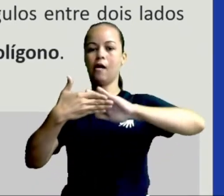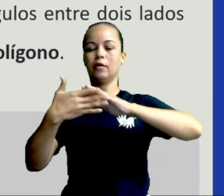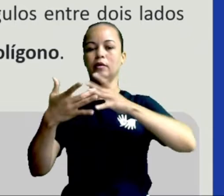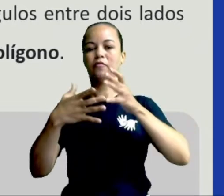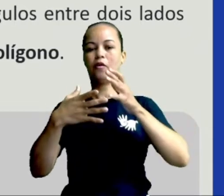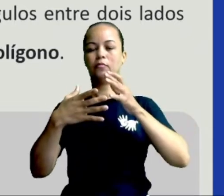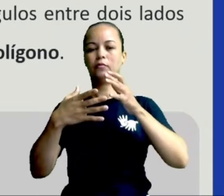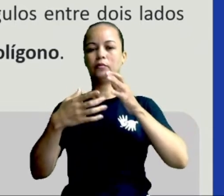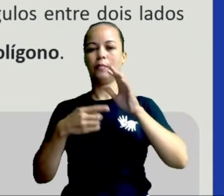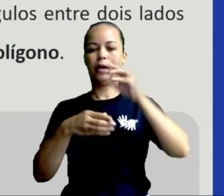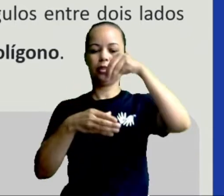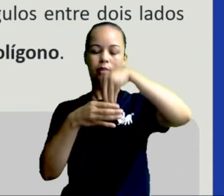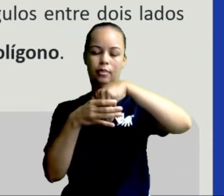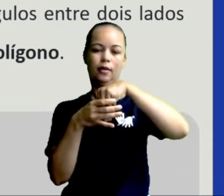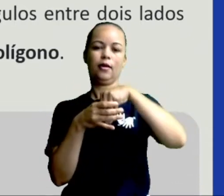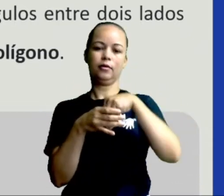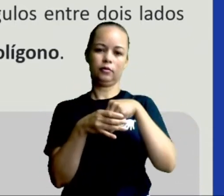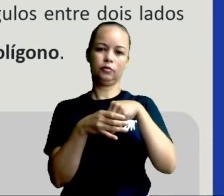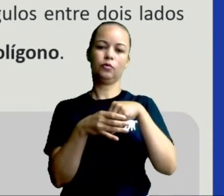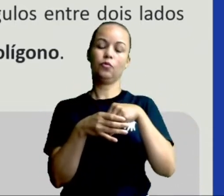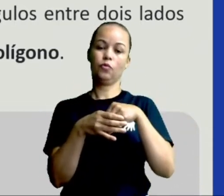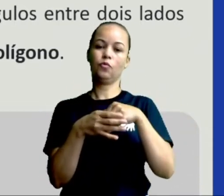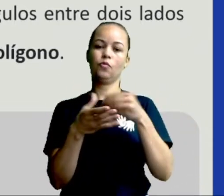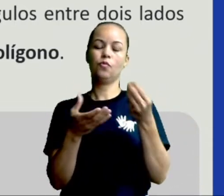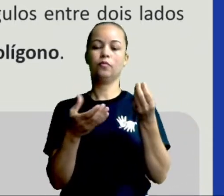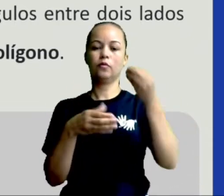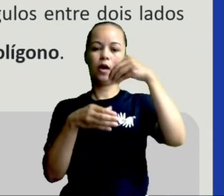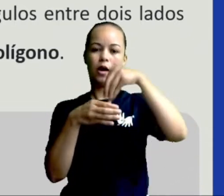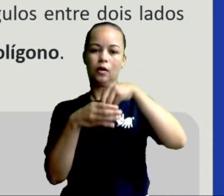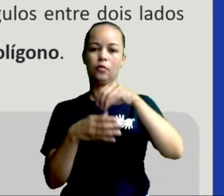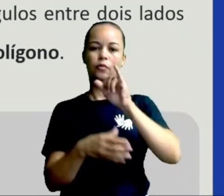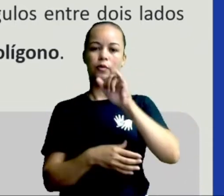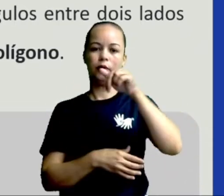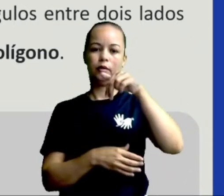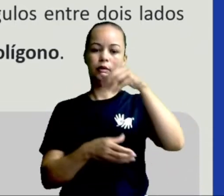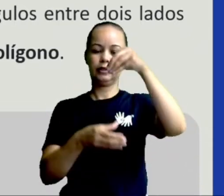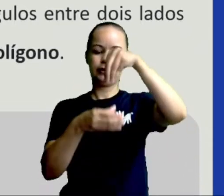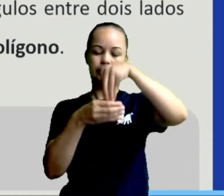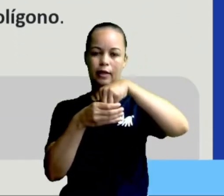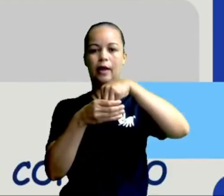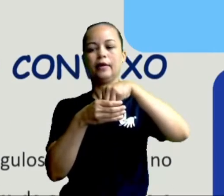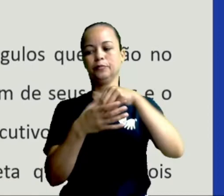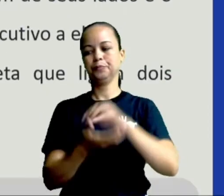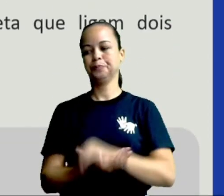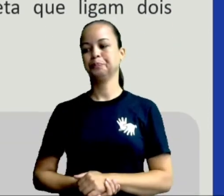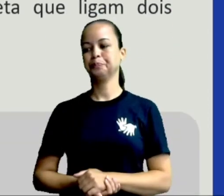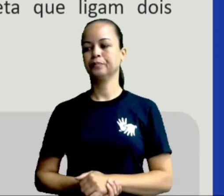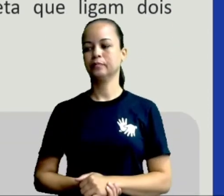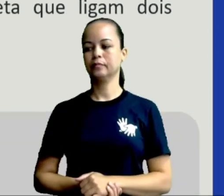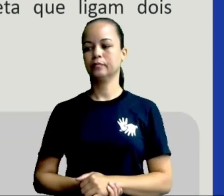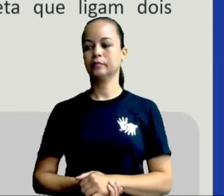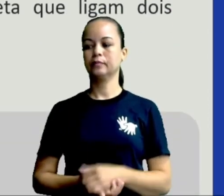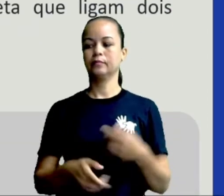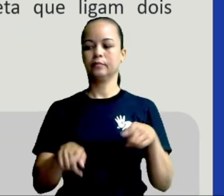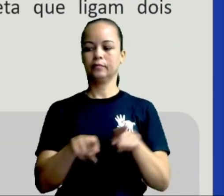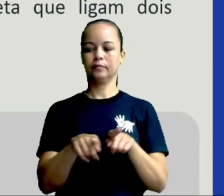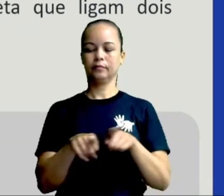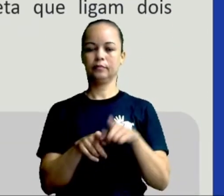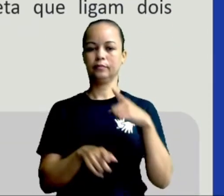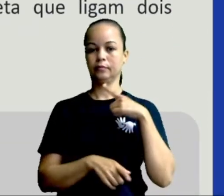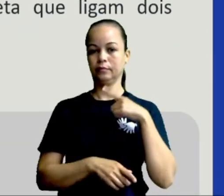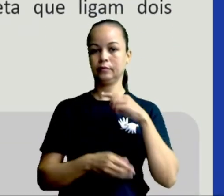parte interna, né, um ângulo interno, tá? Então, aí a gente tem os ângulos internos. Temos também o